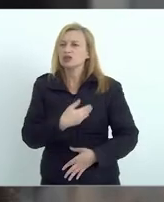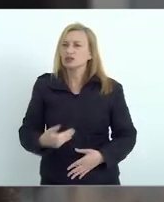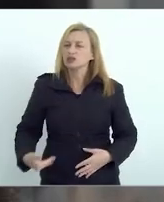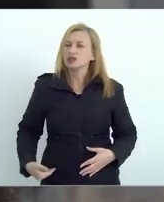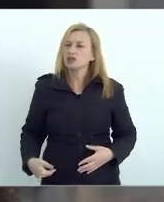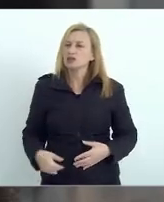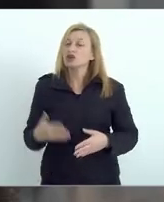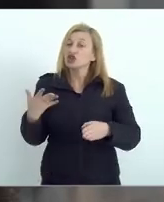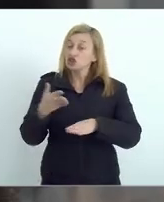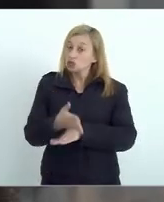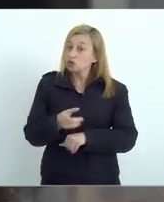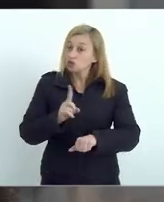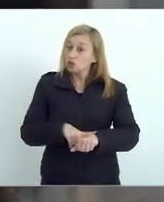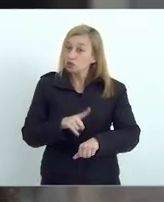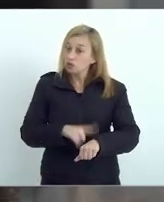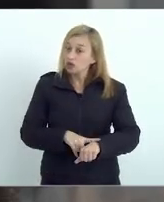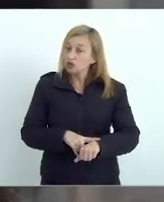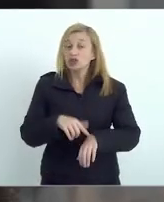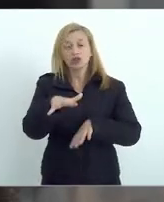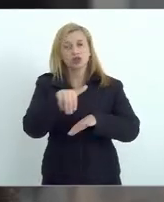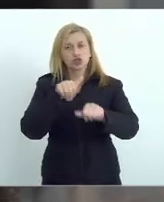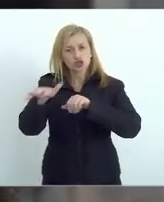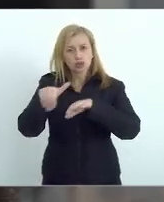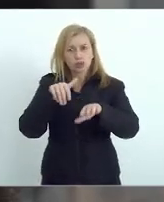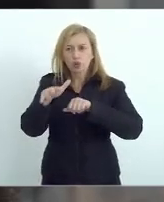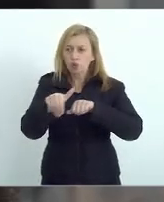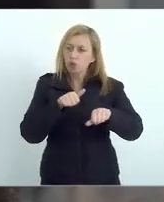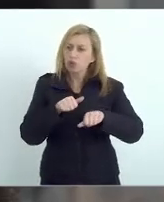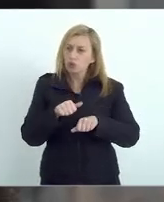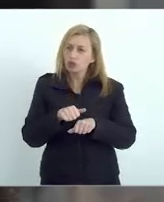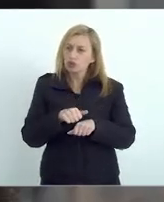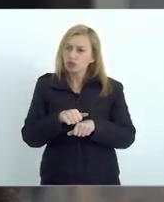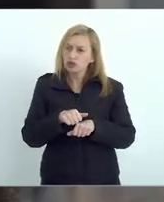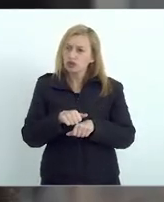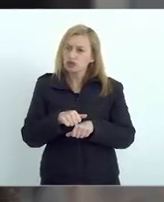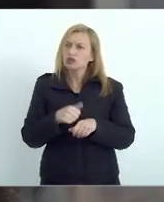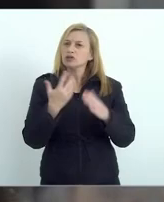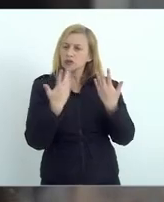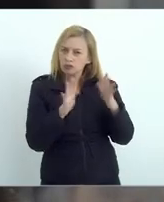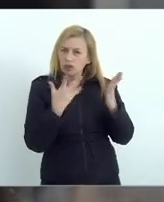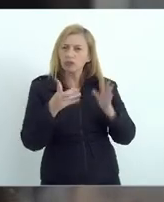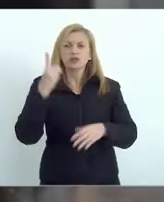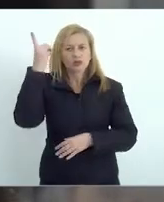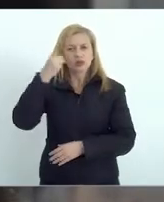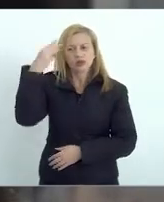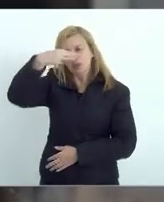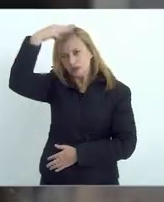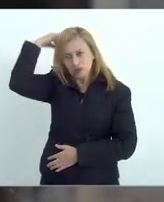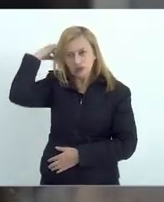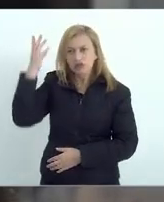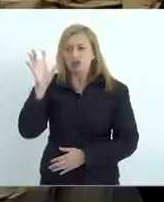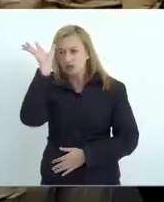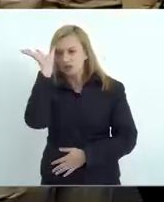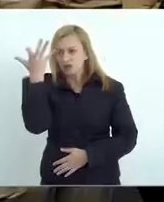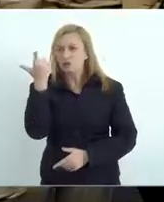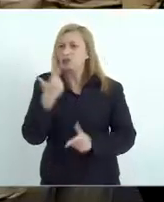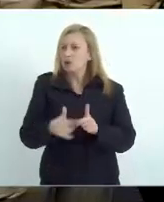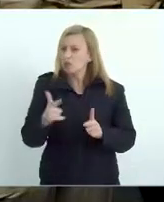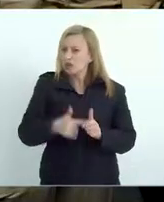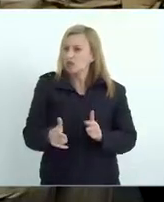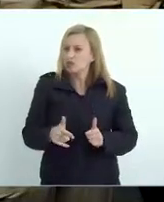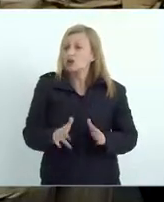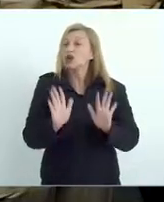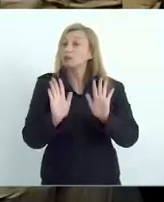é que chegou o momento até que chamou para si e palmas para o deputado Márcio Pacheco a solução dos problemas